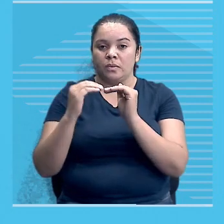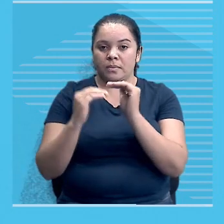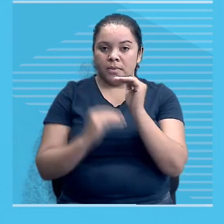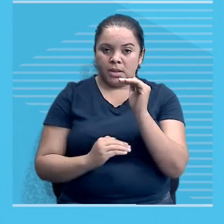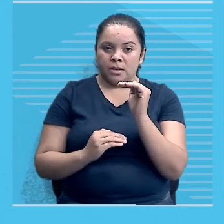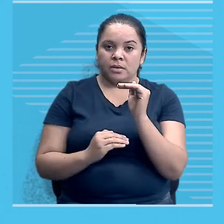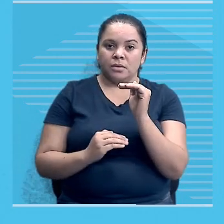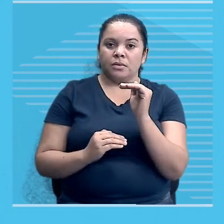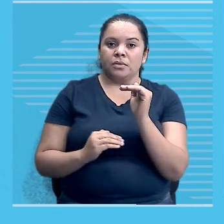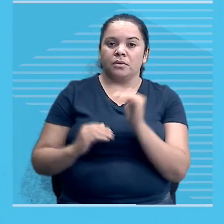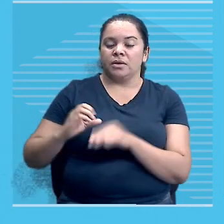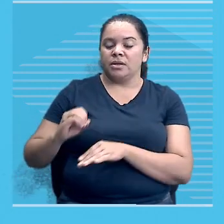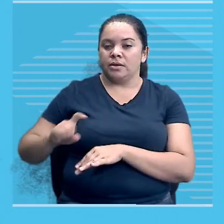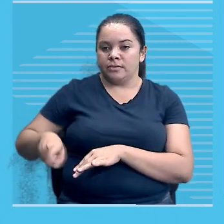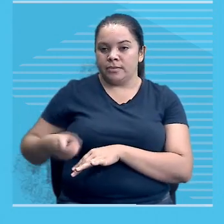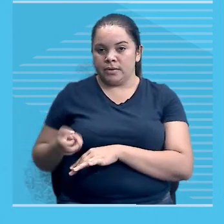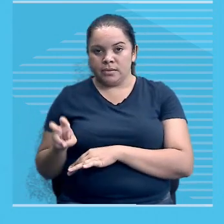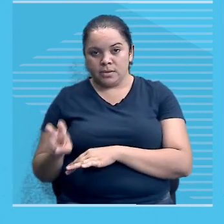0,5